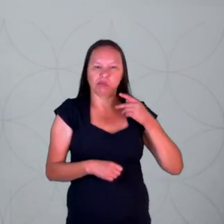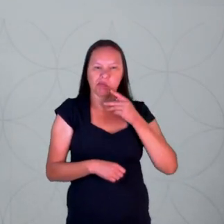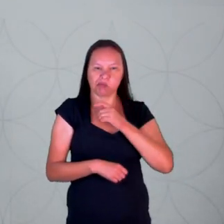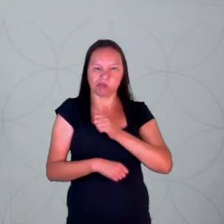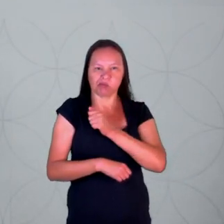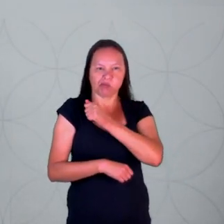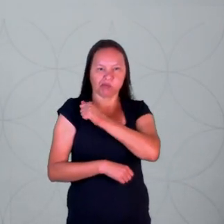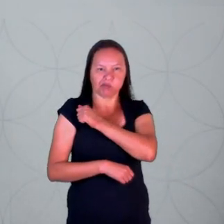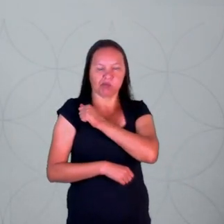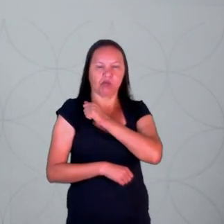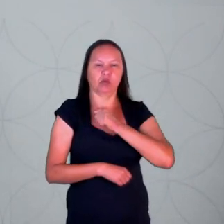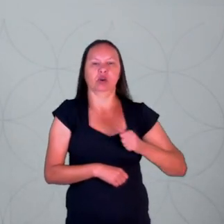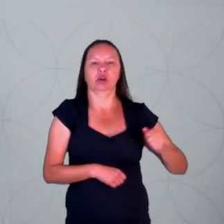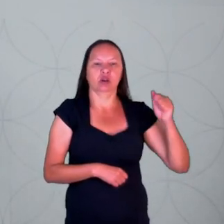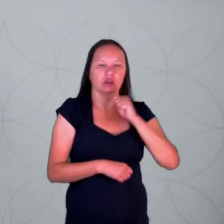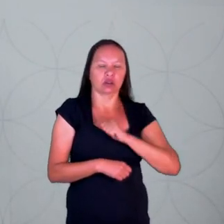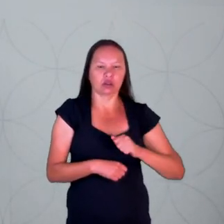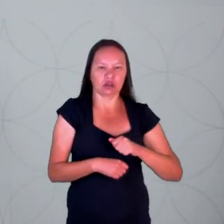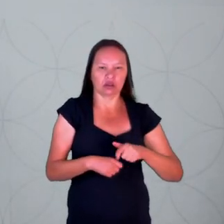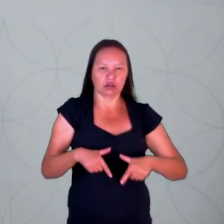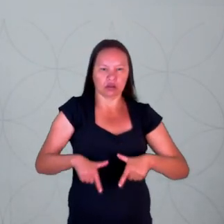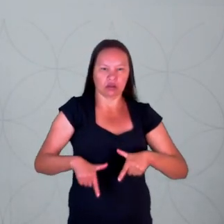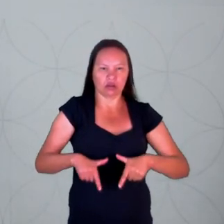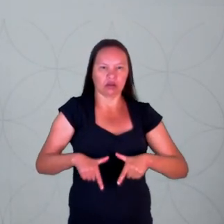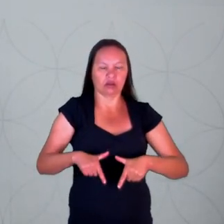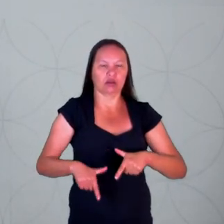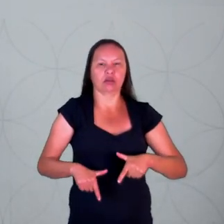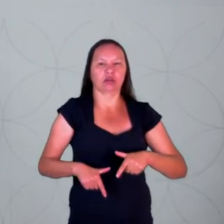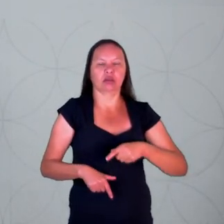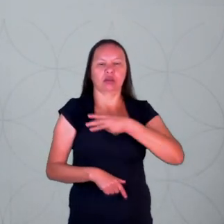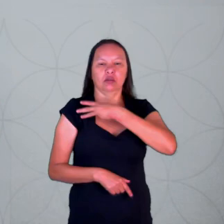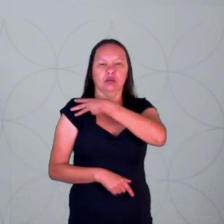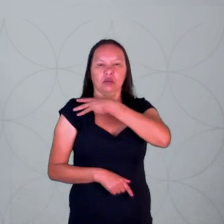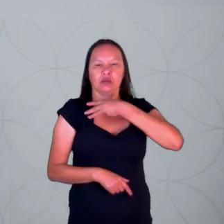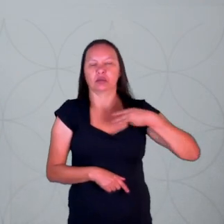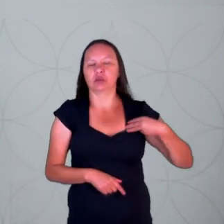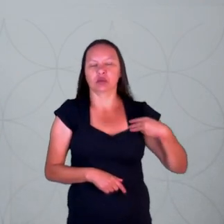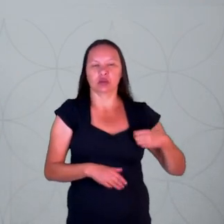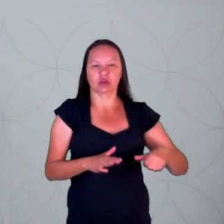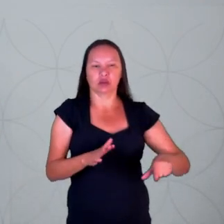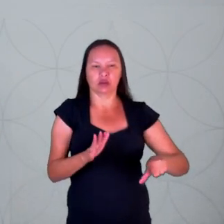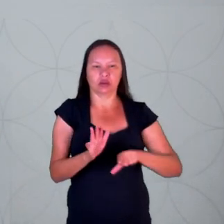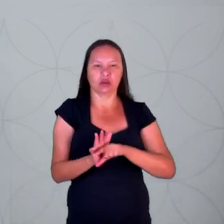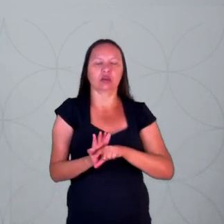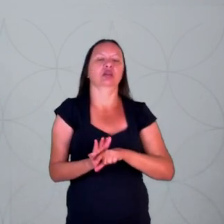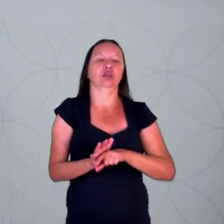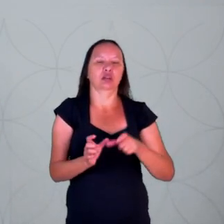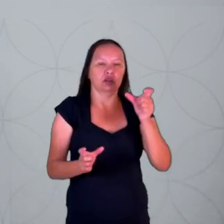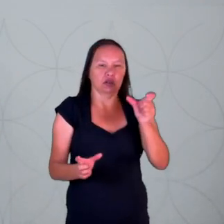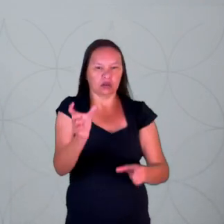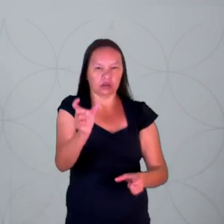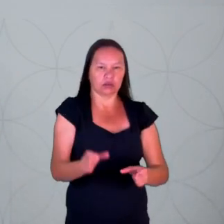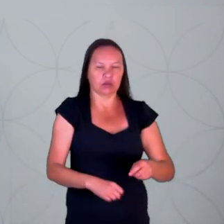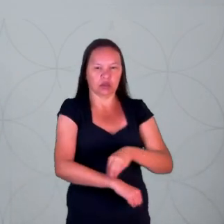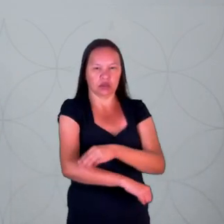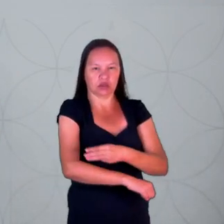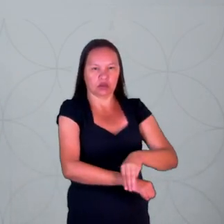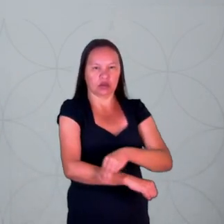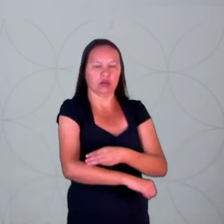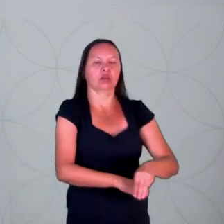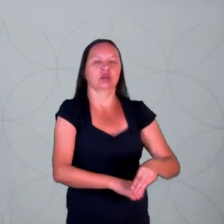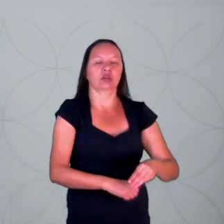e coordenadora do grupo de trabalho de segurança alimentar e defesa da população eem situação de Rua D Alexandra